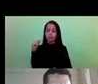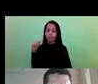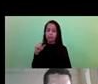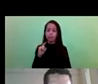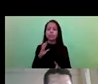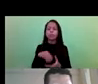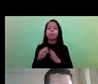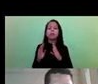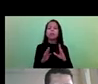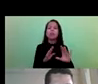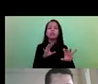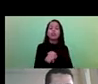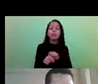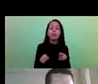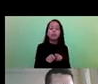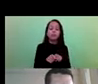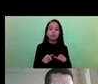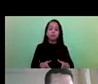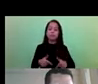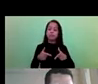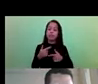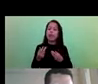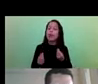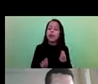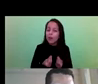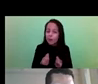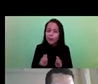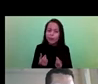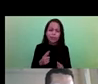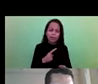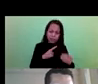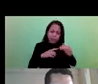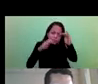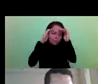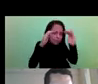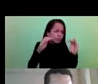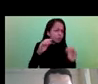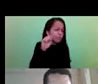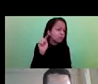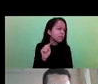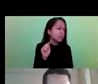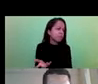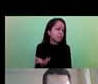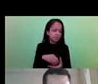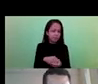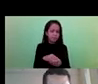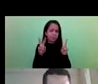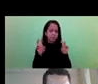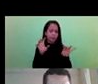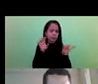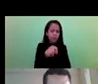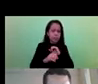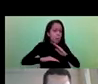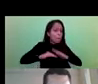nesse processo de implementação da formação profissional dele?